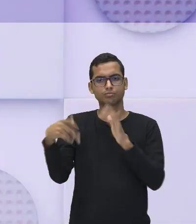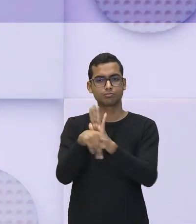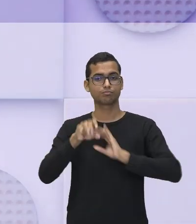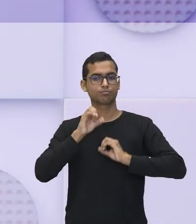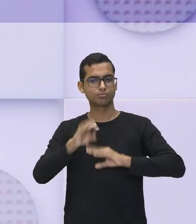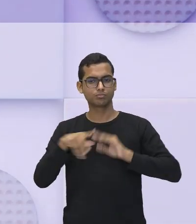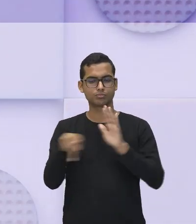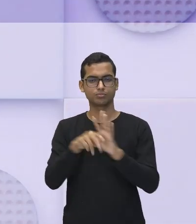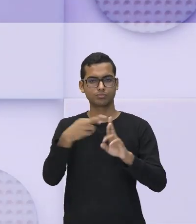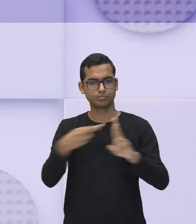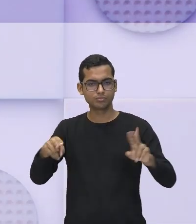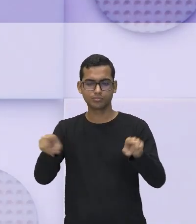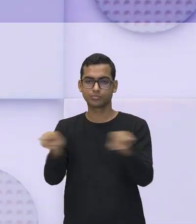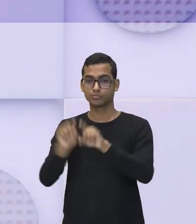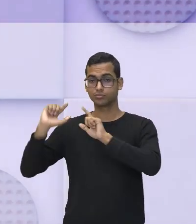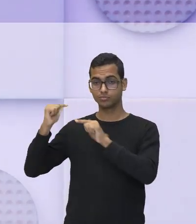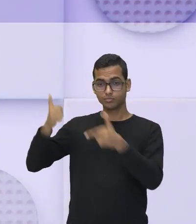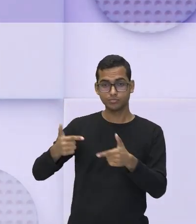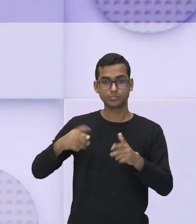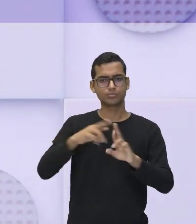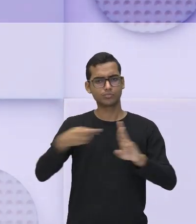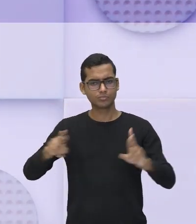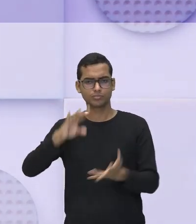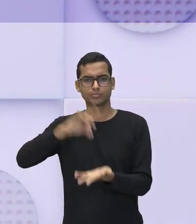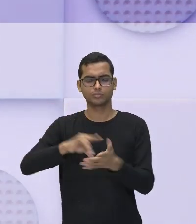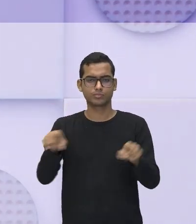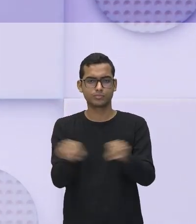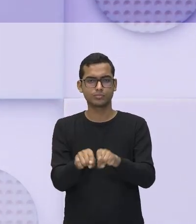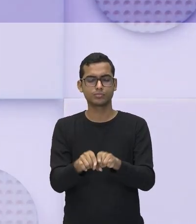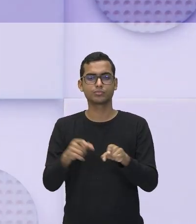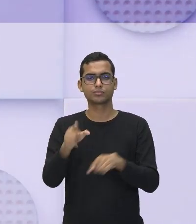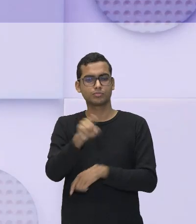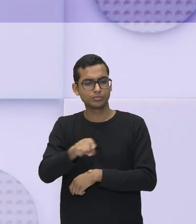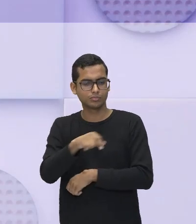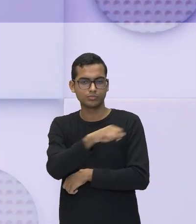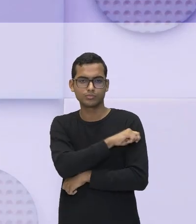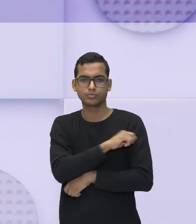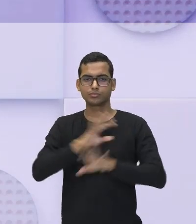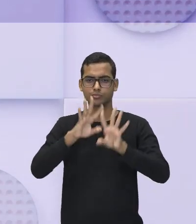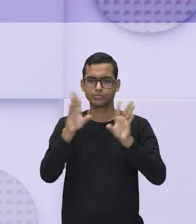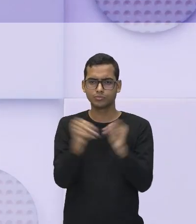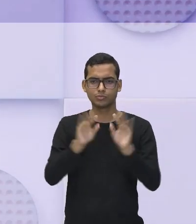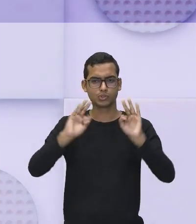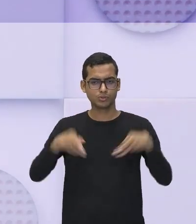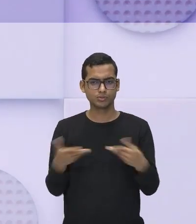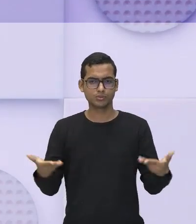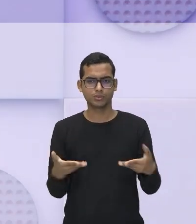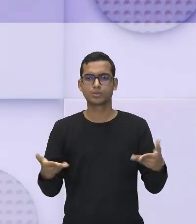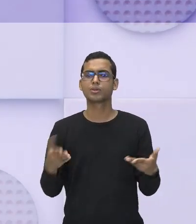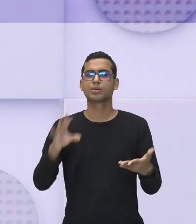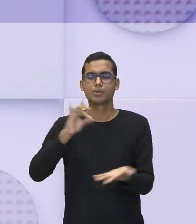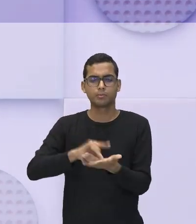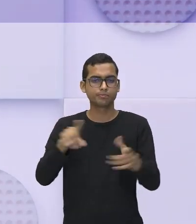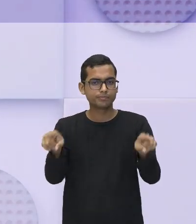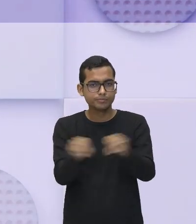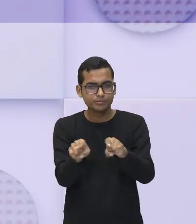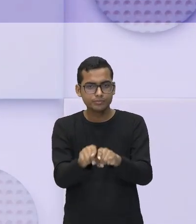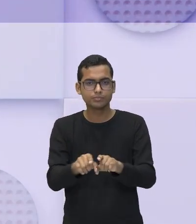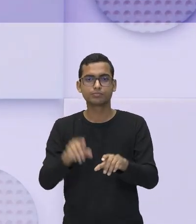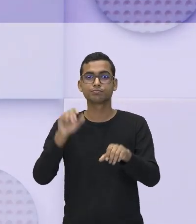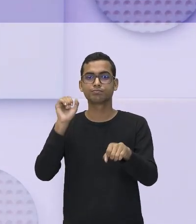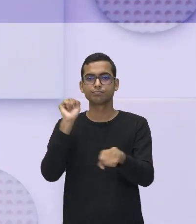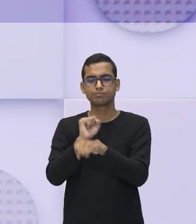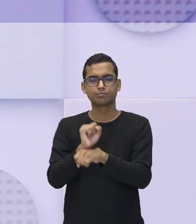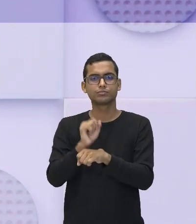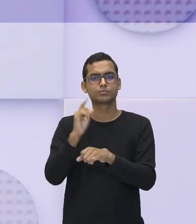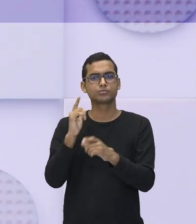tradição religiosa. Queridos alunos, nós vamos concluindo por aqui, e já aguardamos as